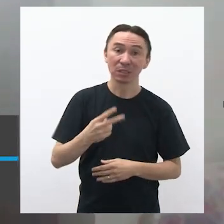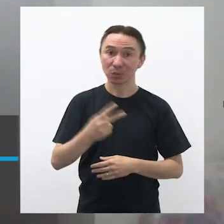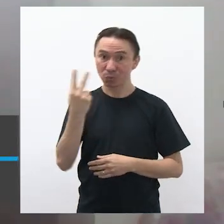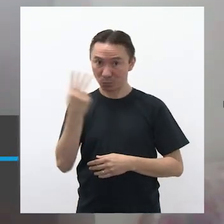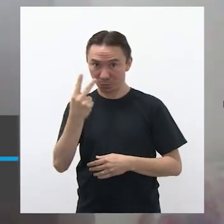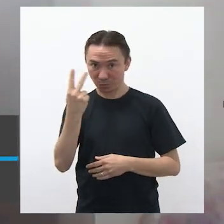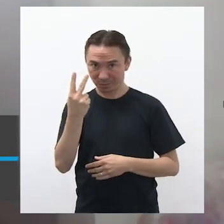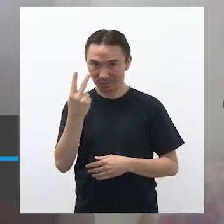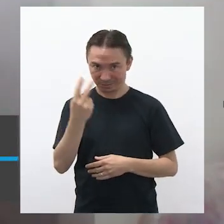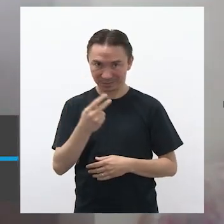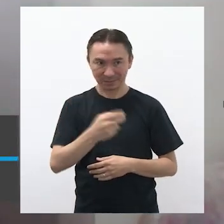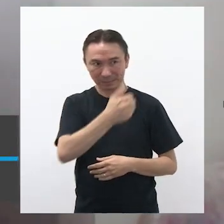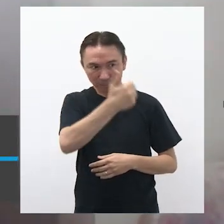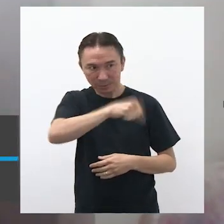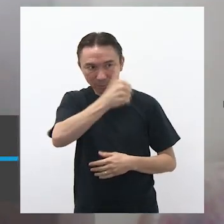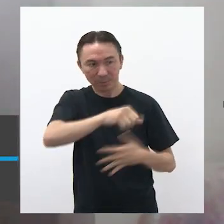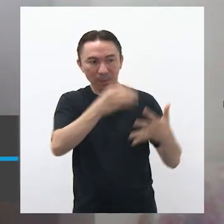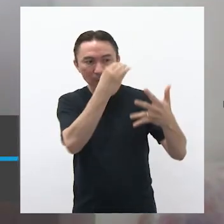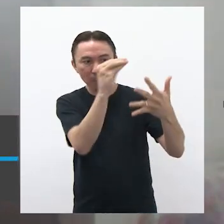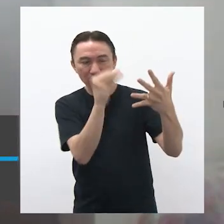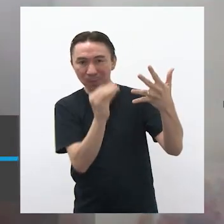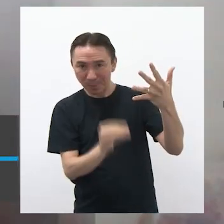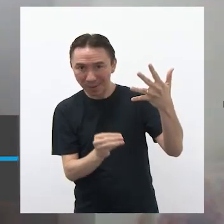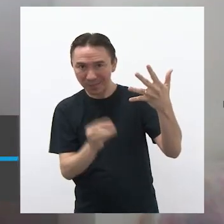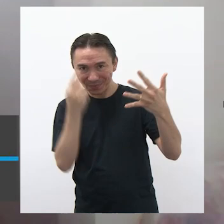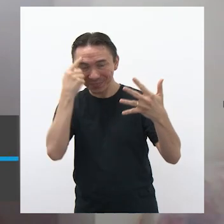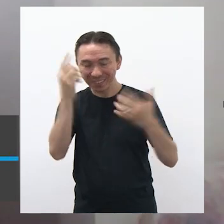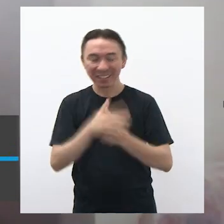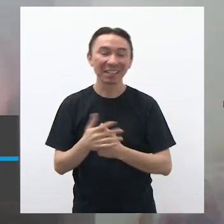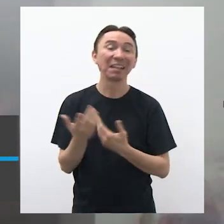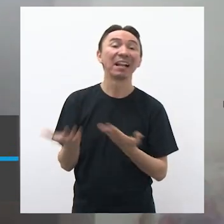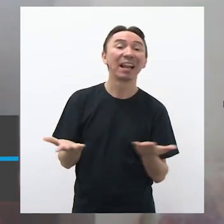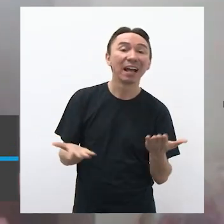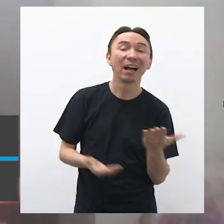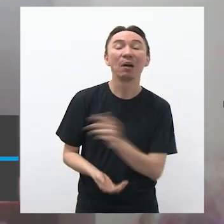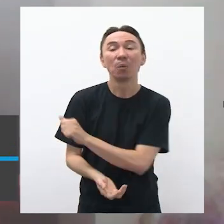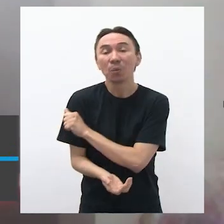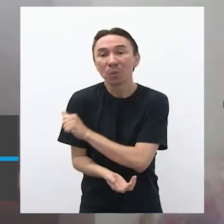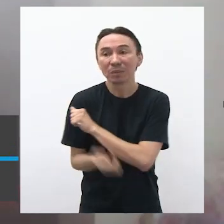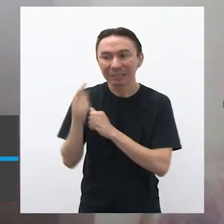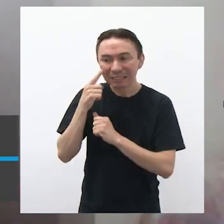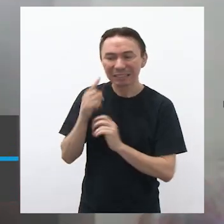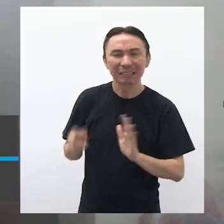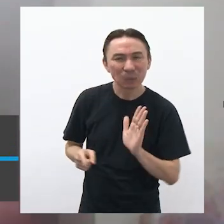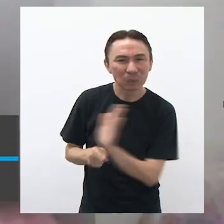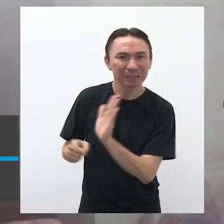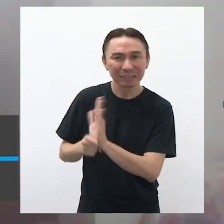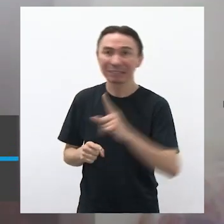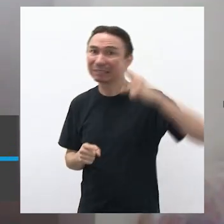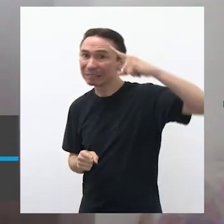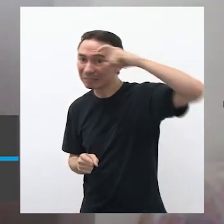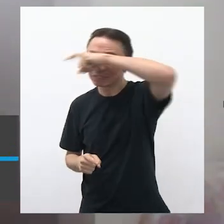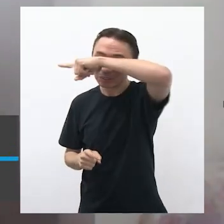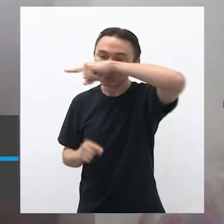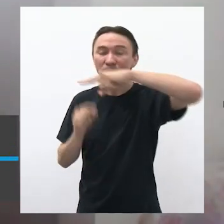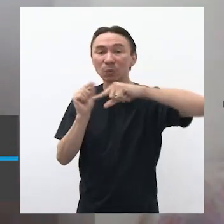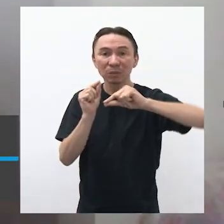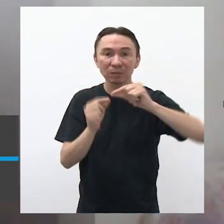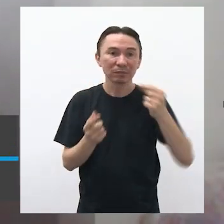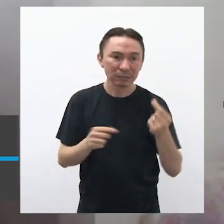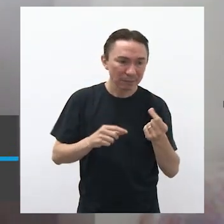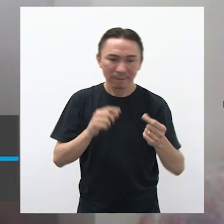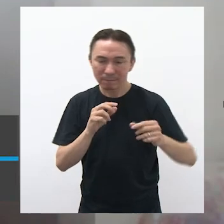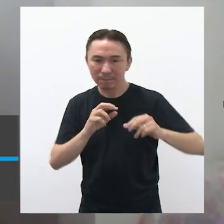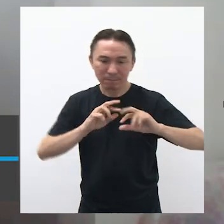que parte desses desafios a gente consiga, de fato, superar, né? Quais são as estratégias também que a gente, com